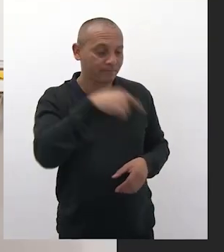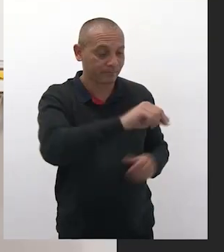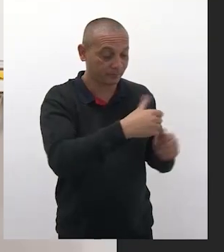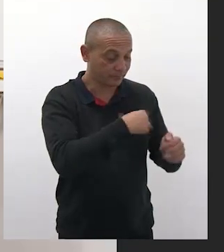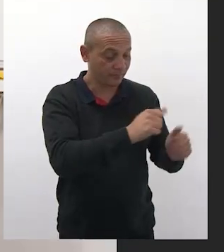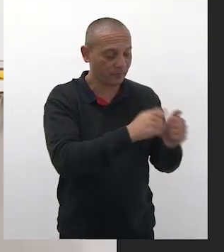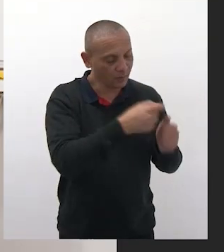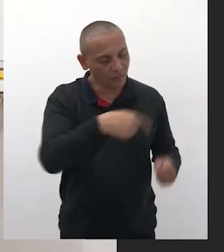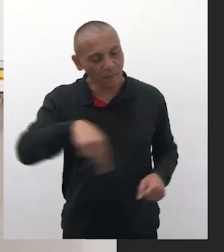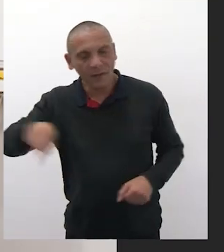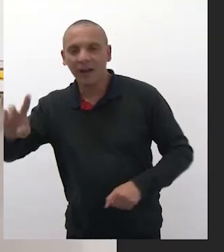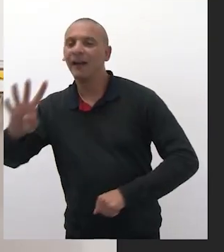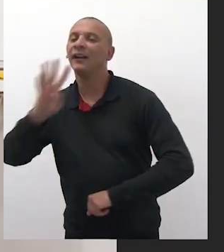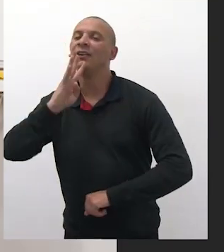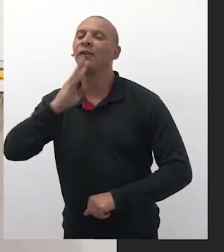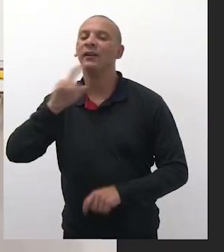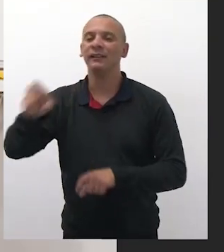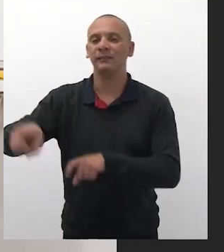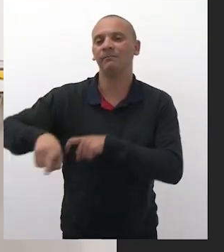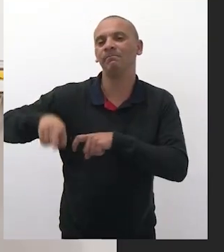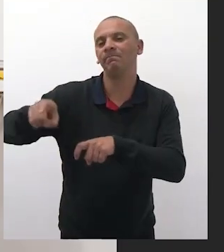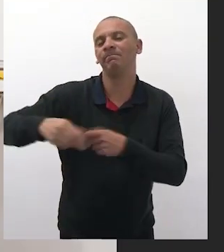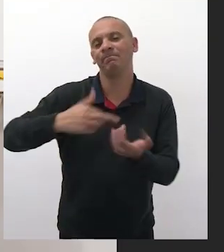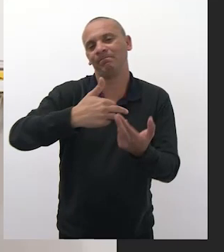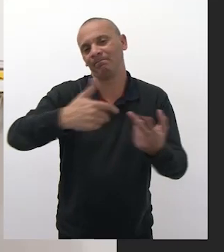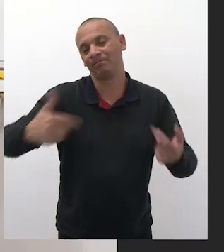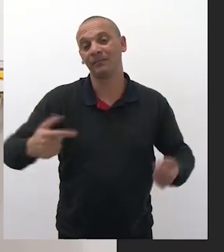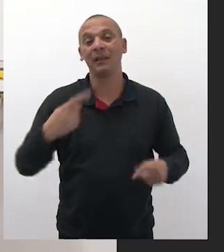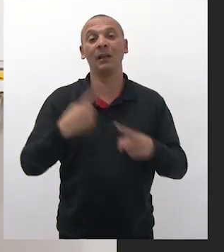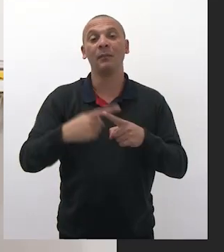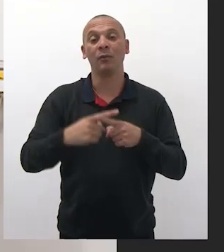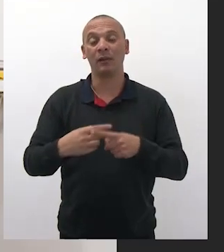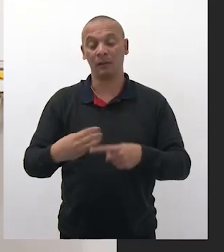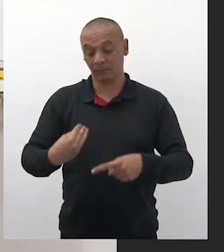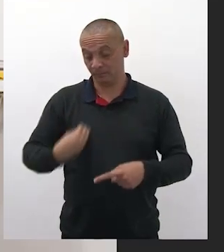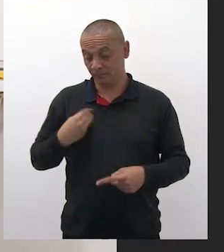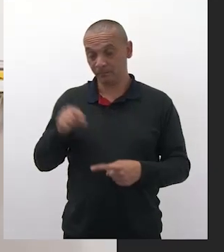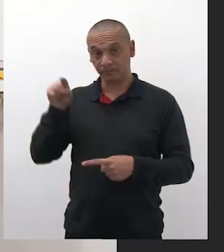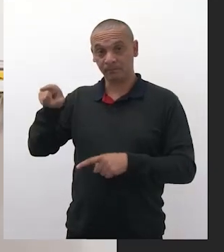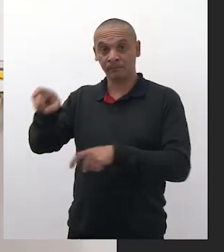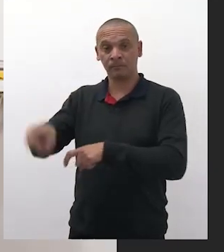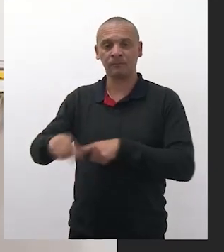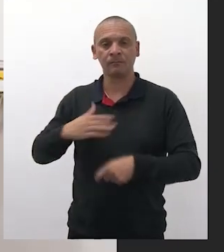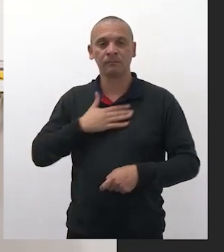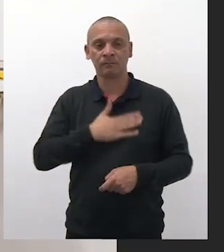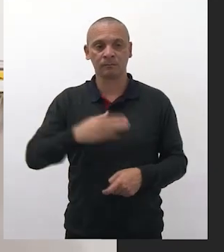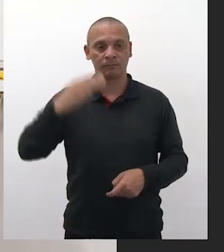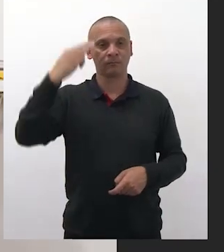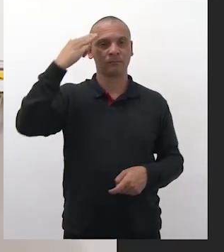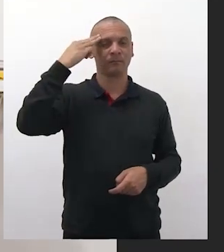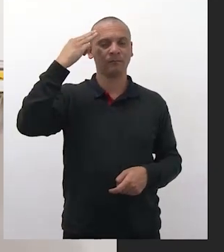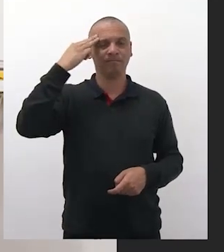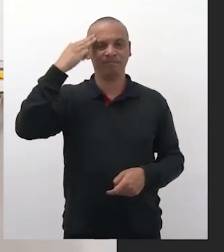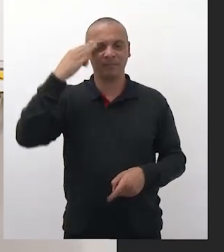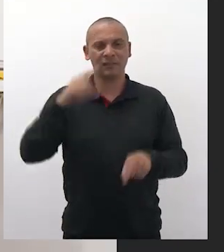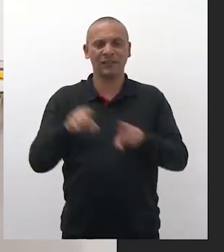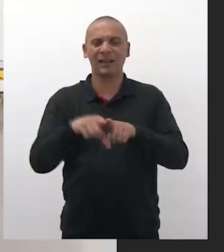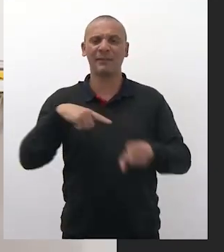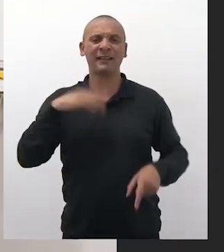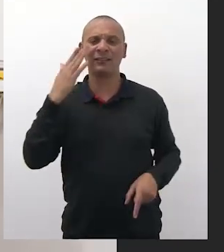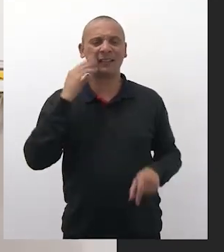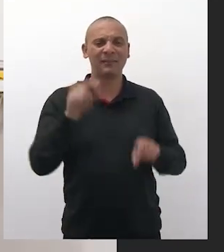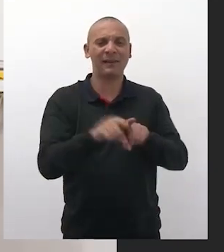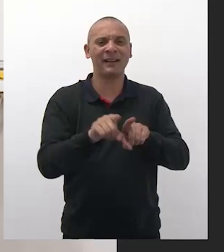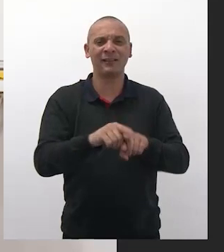eles conhecerem tudo, porque foram momentos assim, são memórias assim que eu guardo com